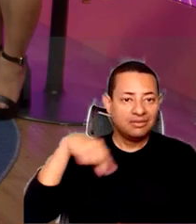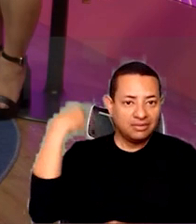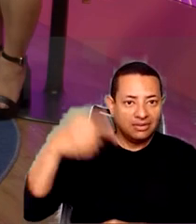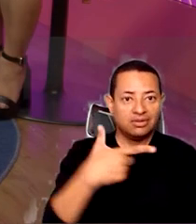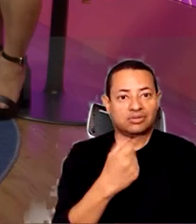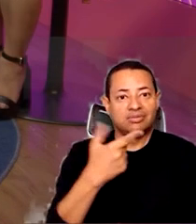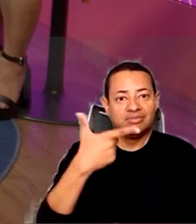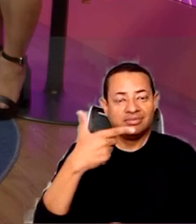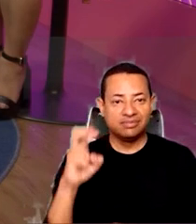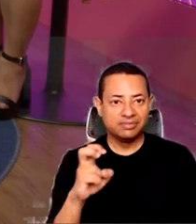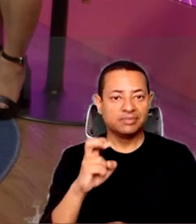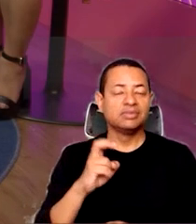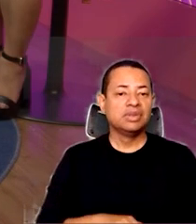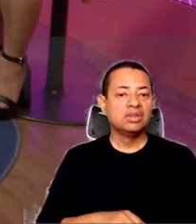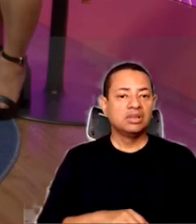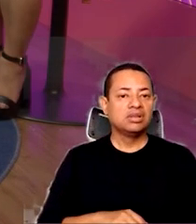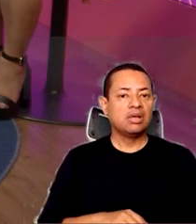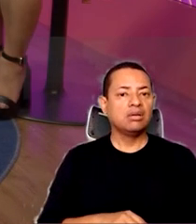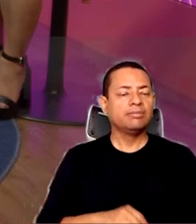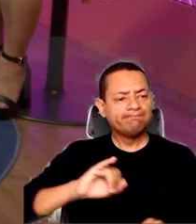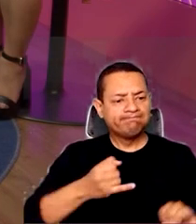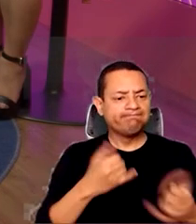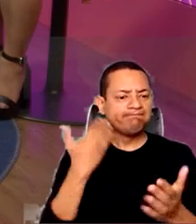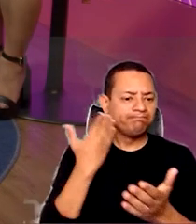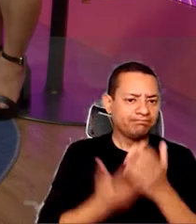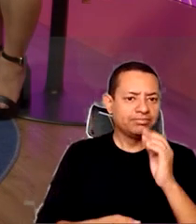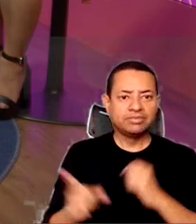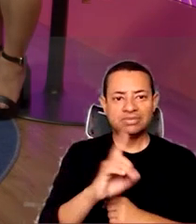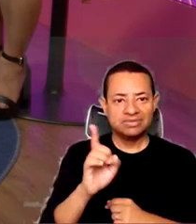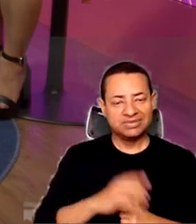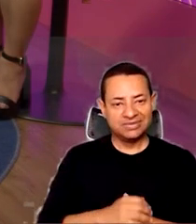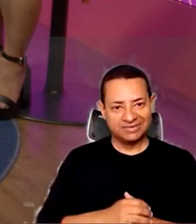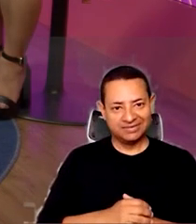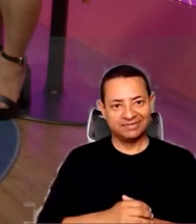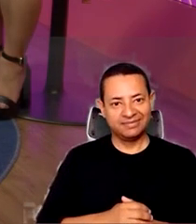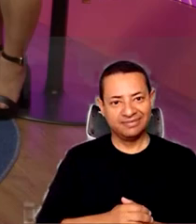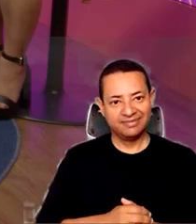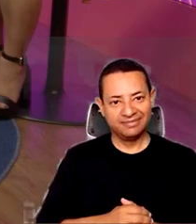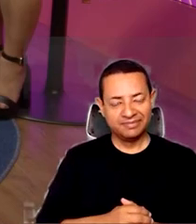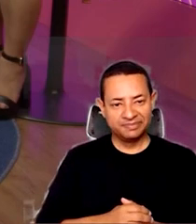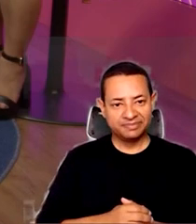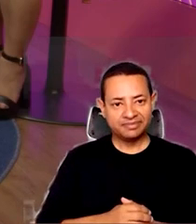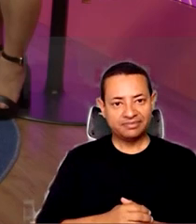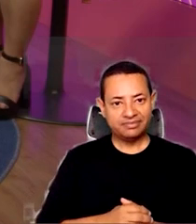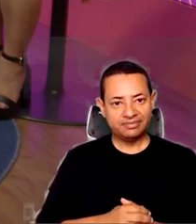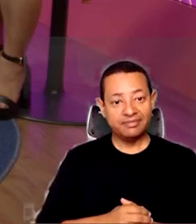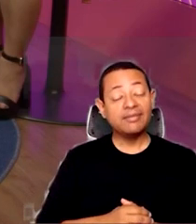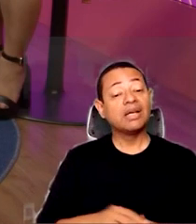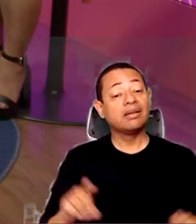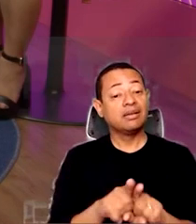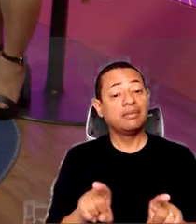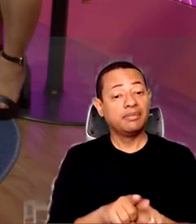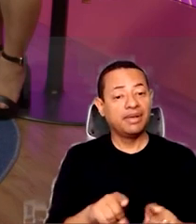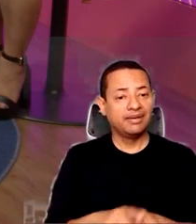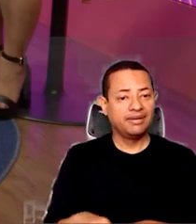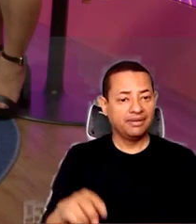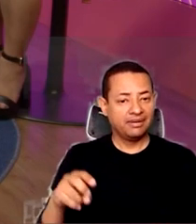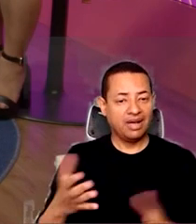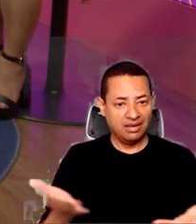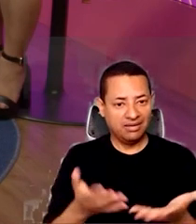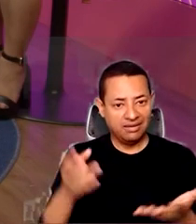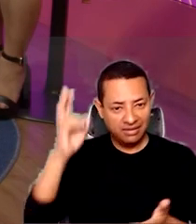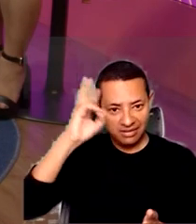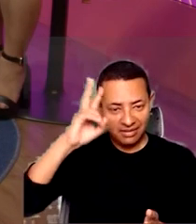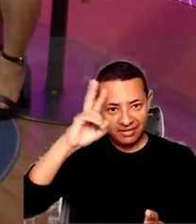oportunidades elas nunca são perdidas alguém aproveita eh queria lembrar agora